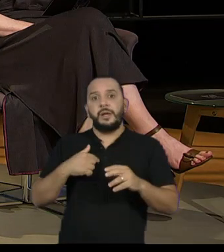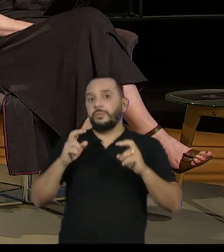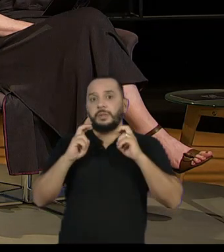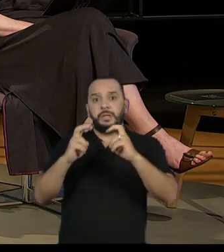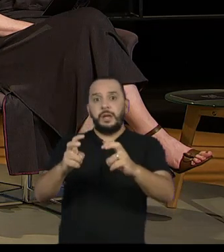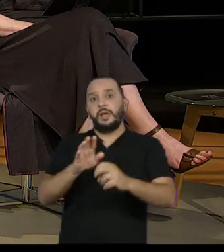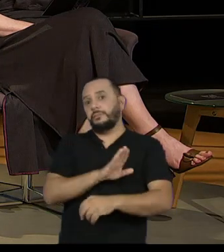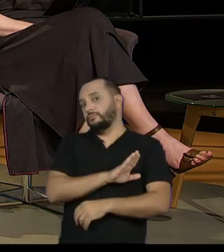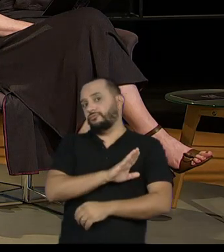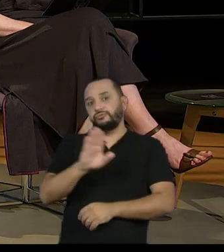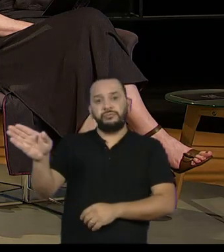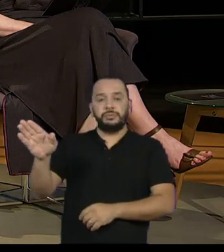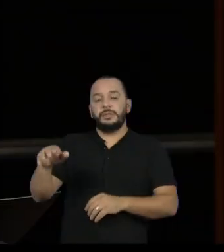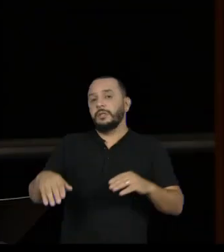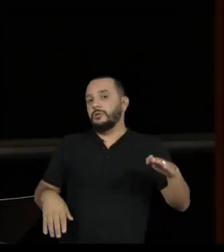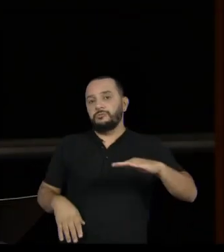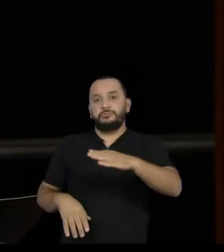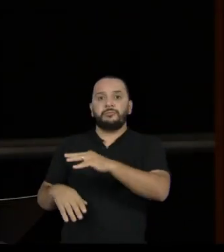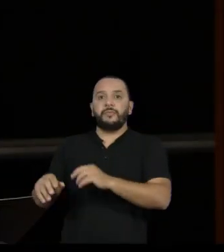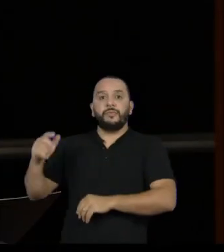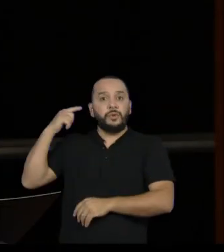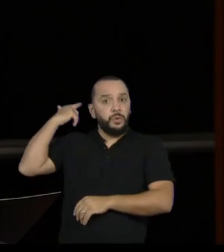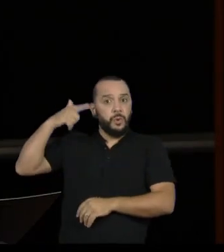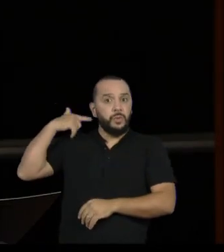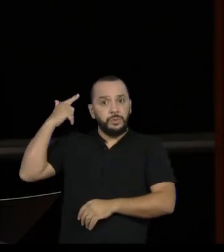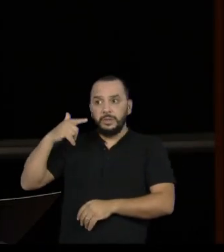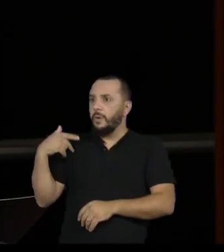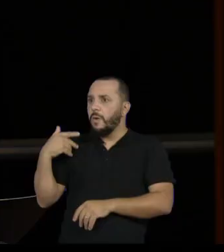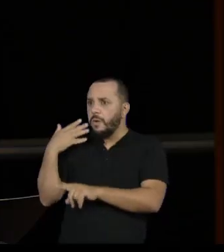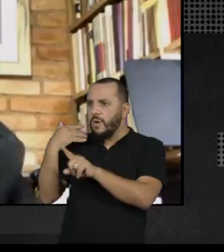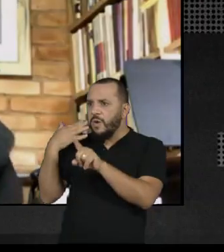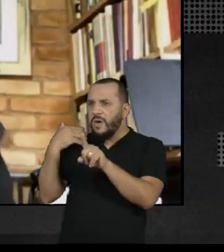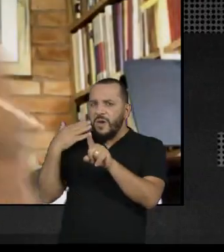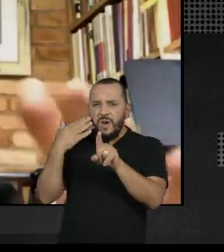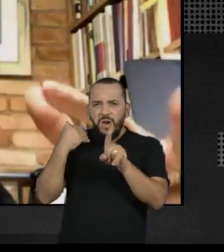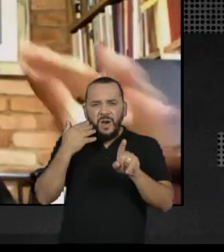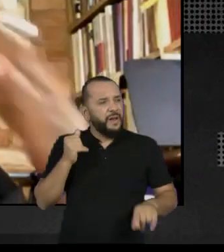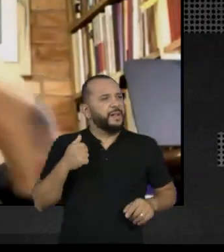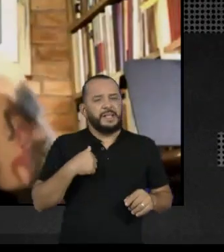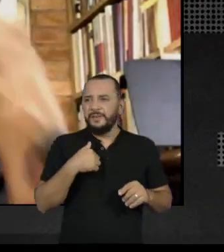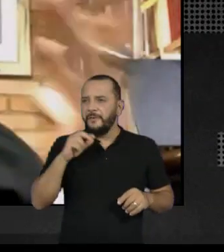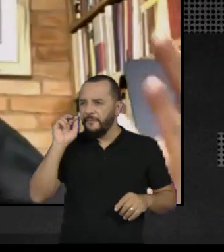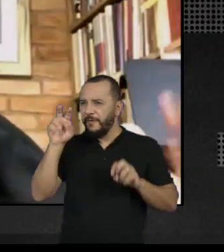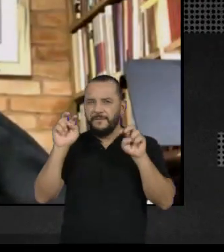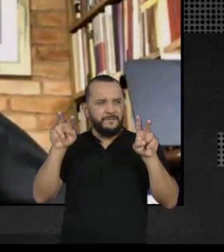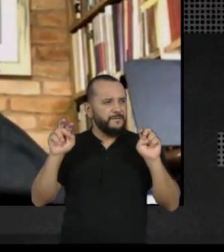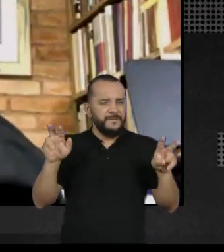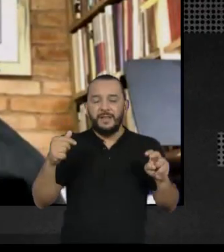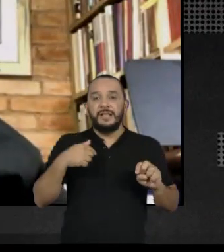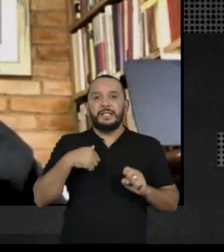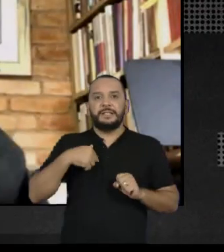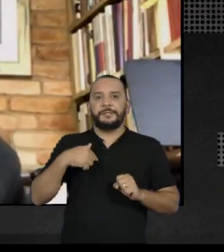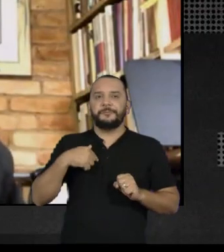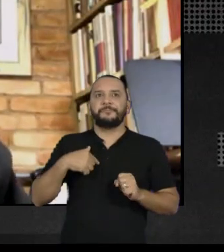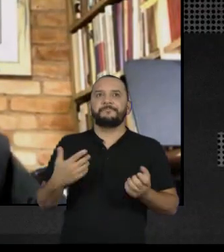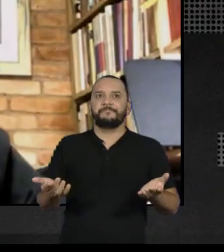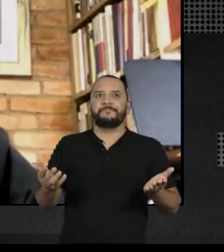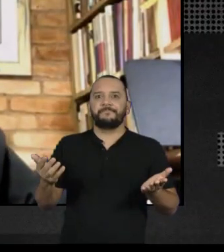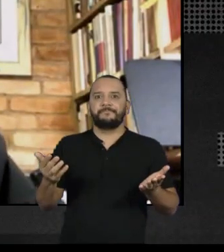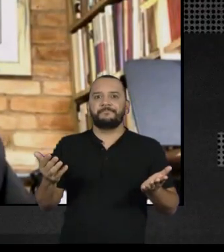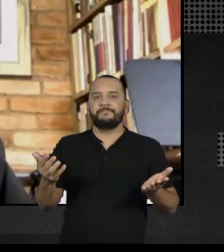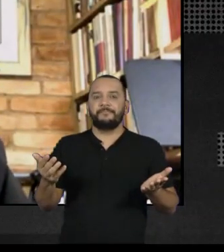fazer isso. Eu estava impressionado com tudo que tinha visto em 6 meses lá em Londres. Eu tinha visto tudo, porque no final de semana eu